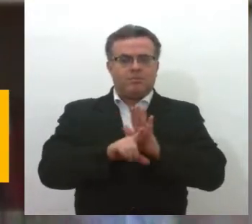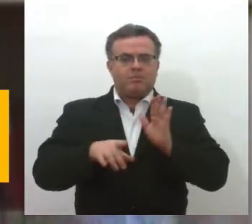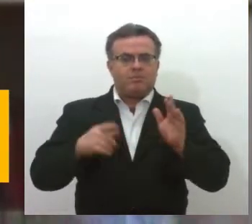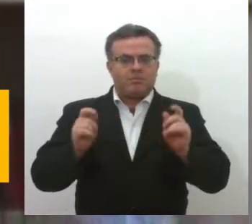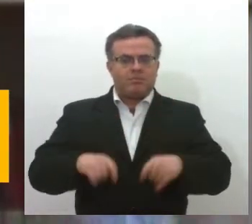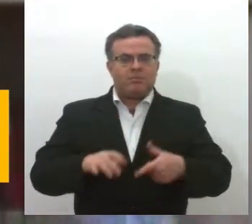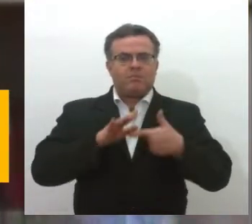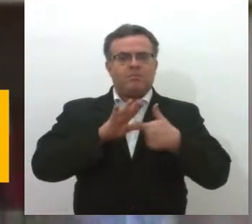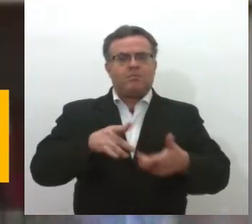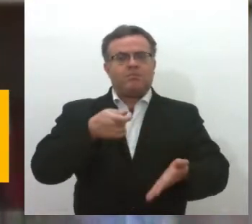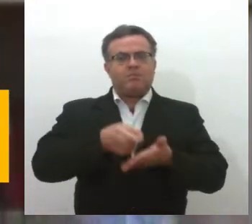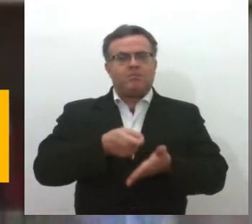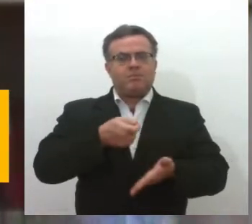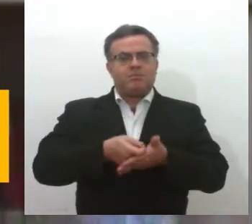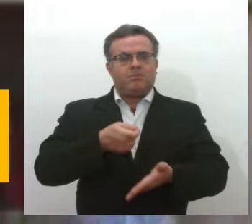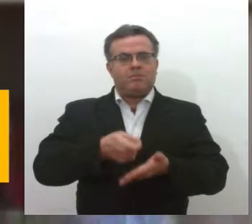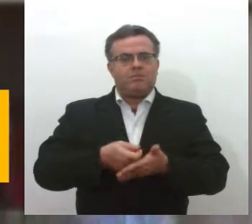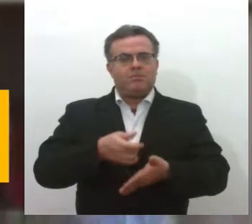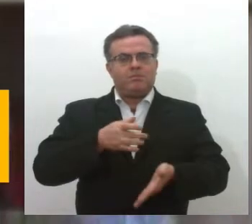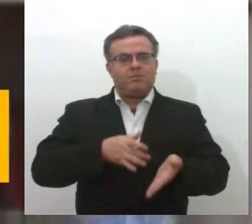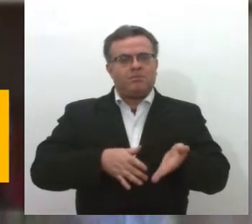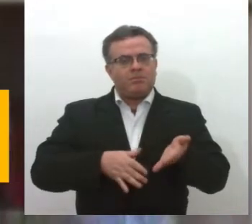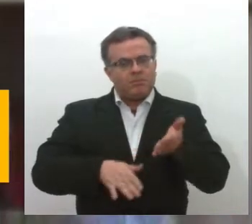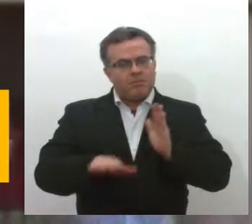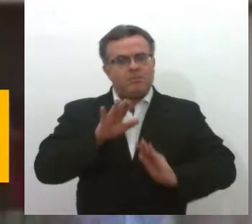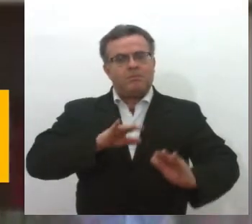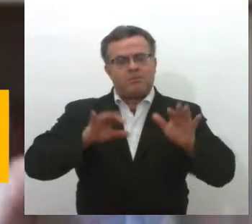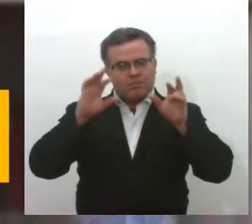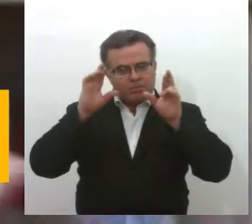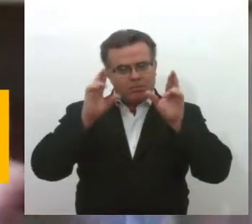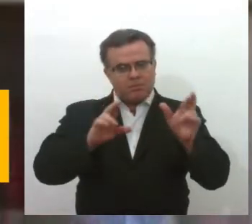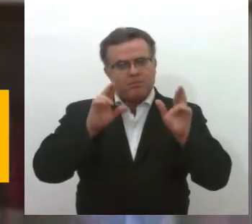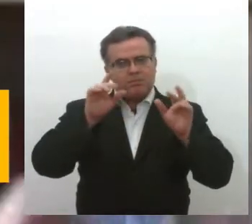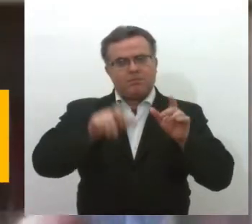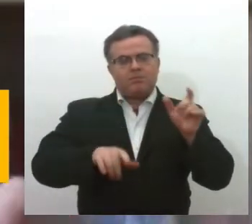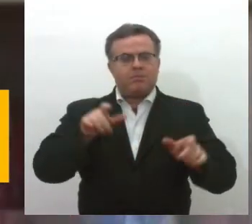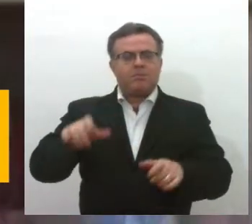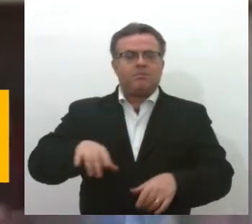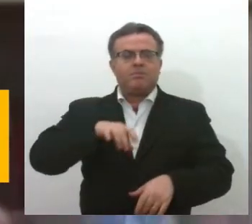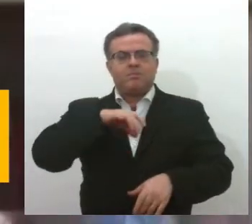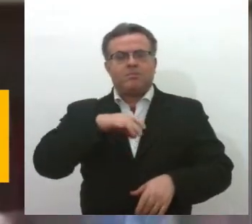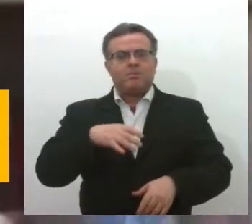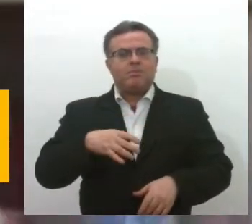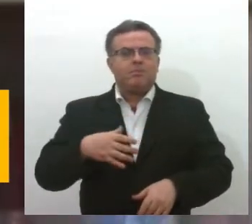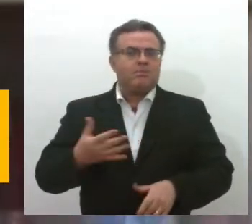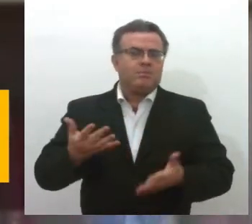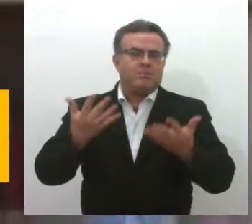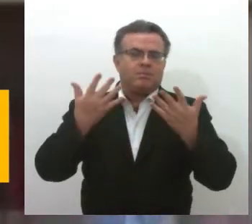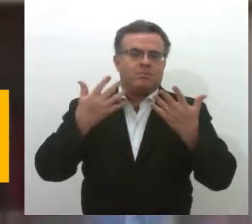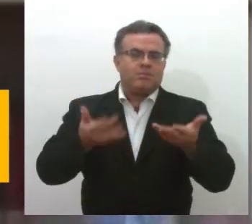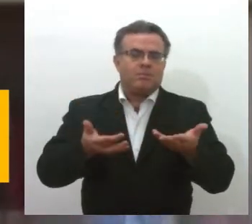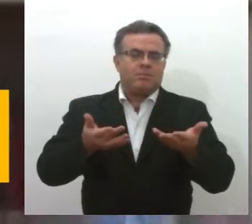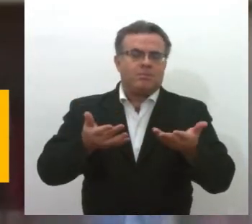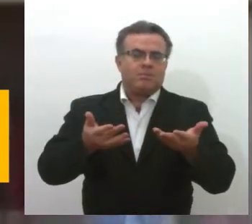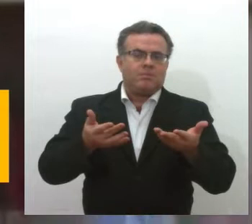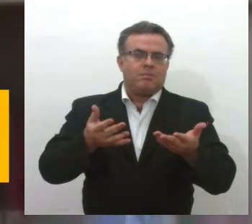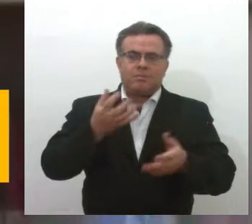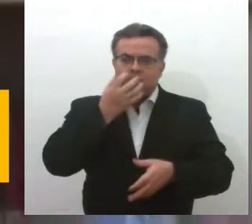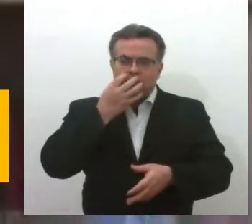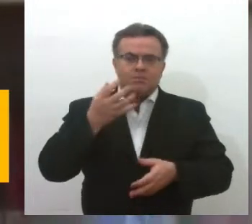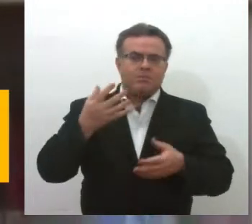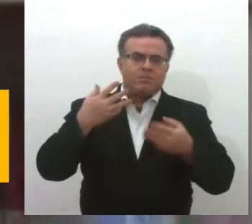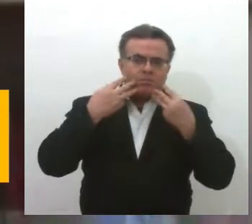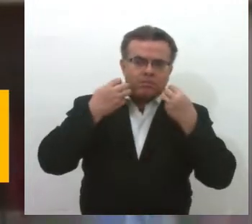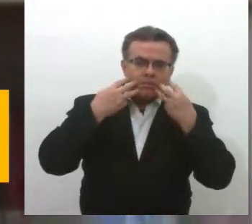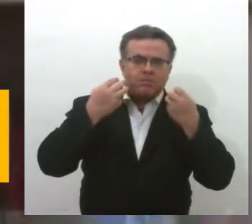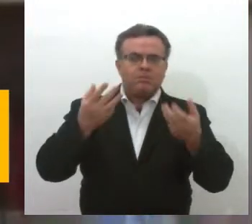sobre a obrigatoriedade, né, de se criar iniciativas educativas junto à população, buscando